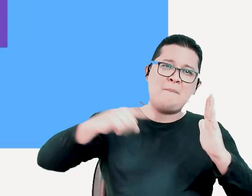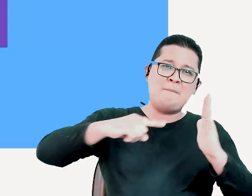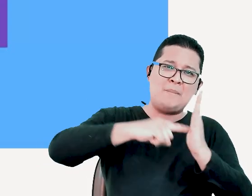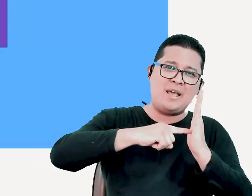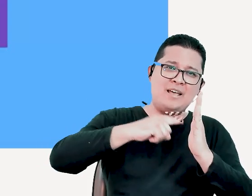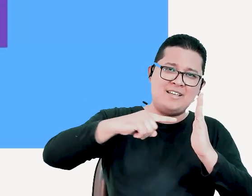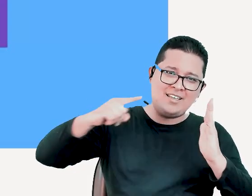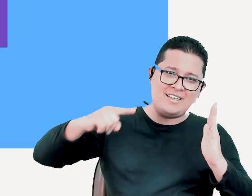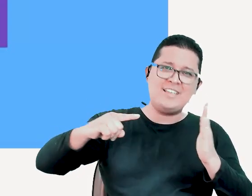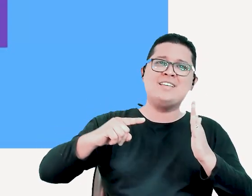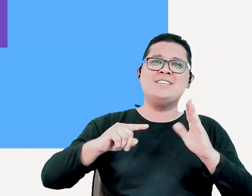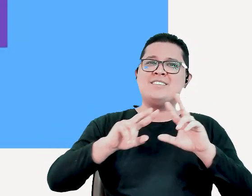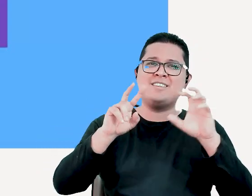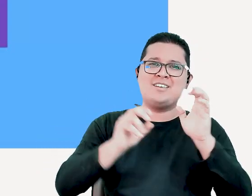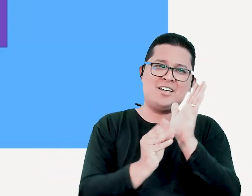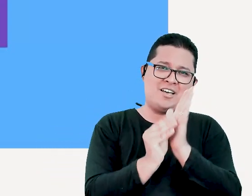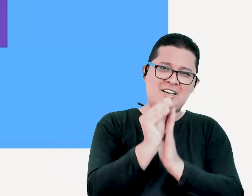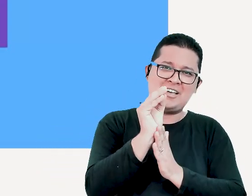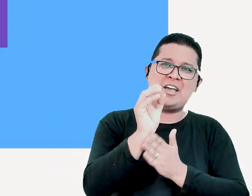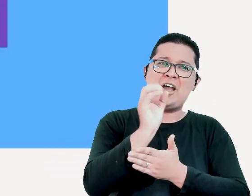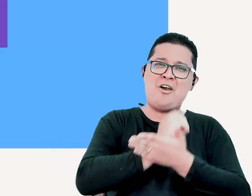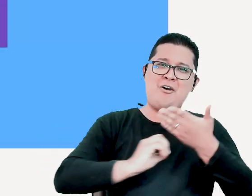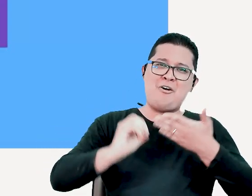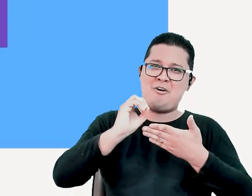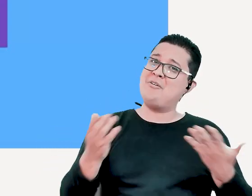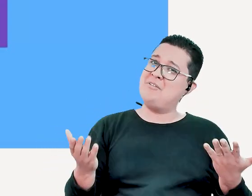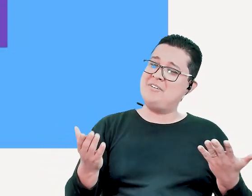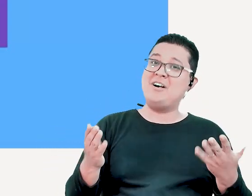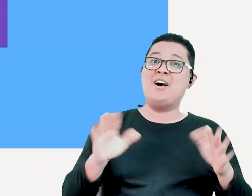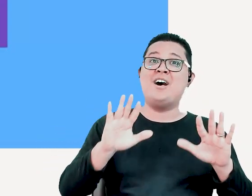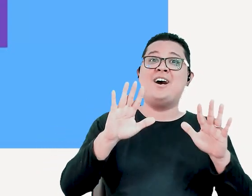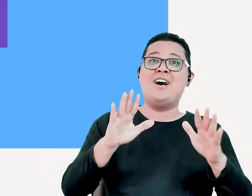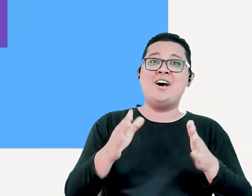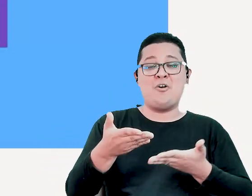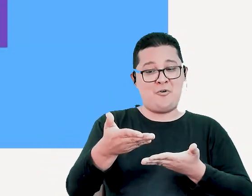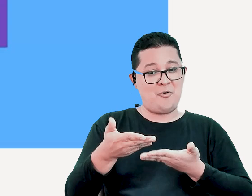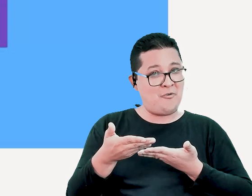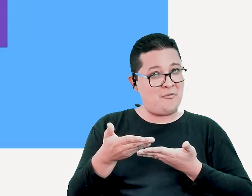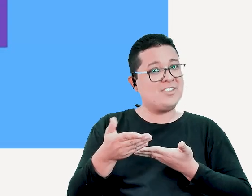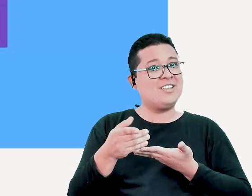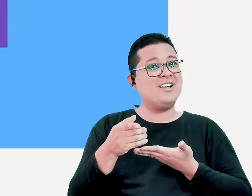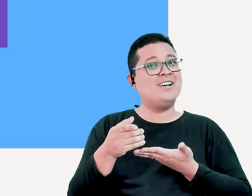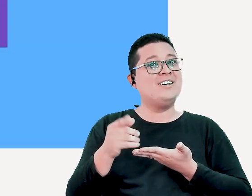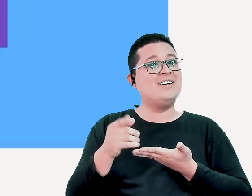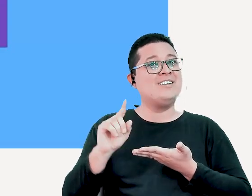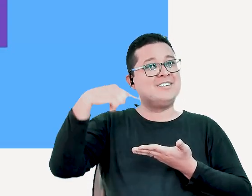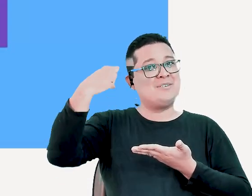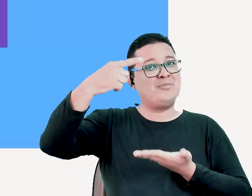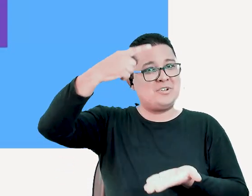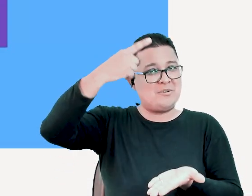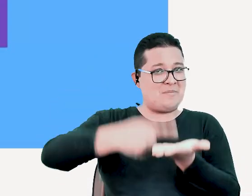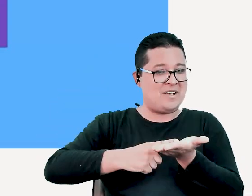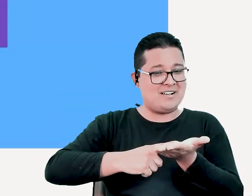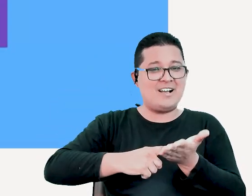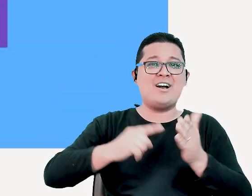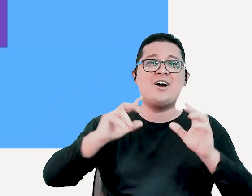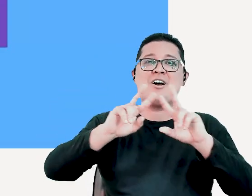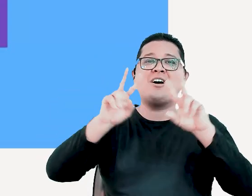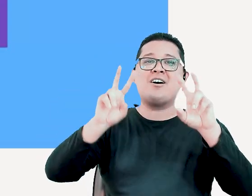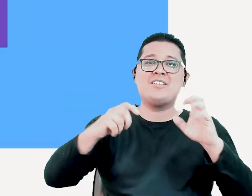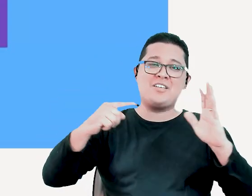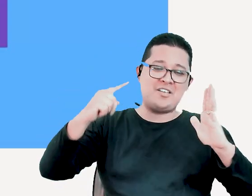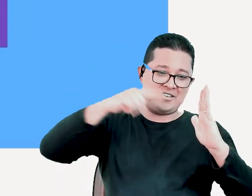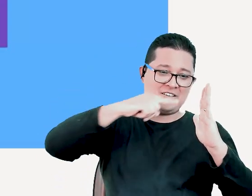Maravilha. Fica aí o convite para a gente bater um outro papo só sobre isso. Eu também estou estudando métricas pra caramba, inclusive é tema